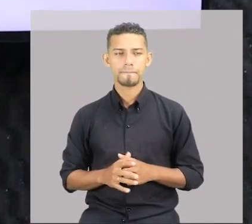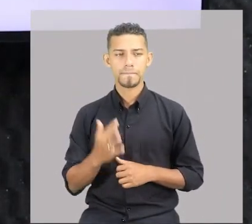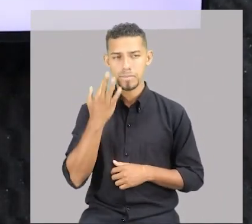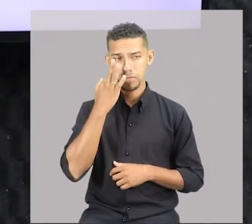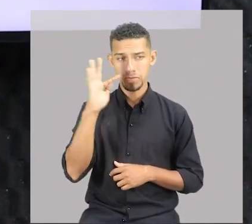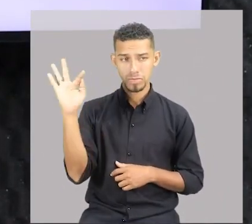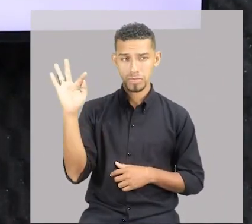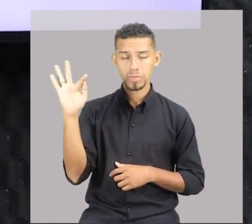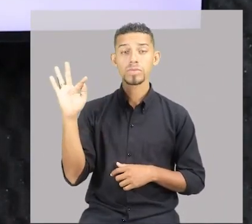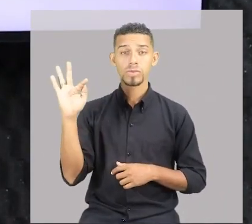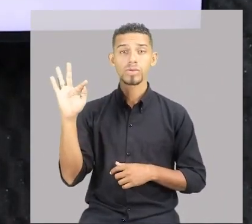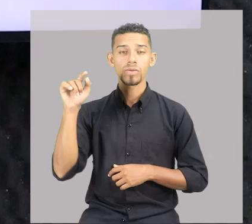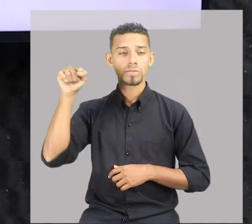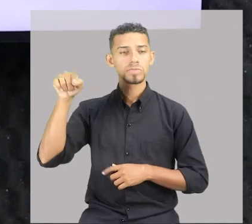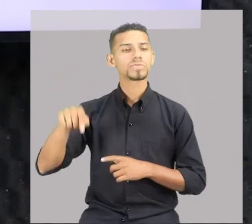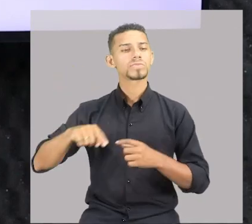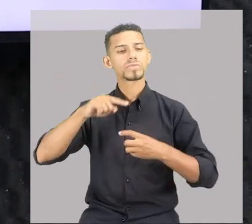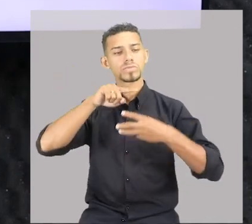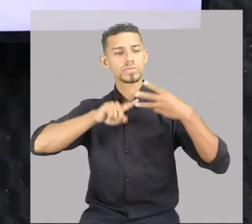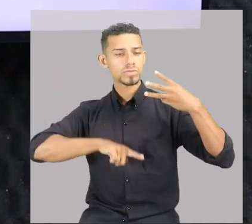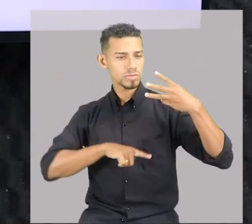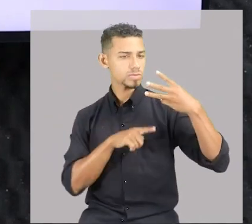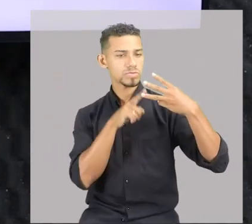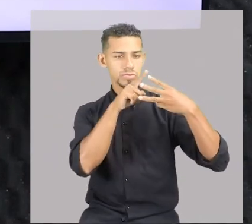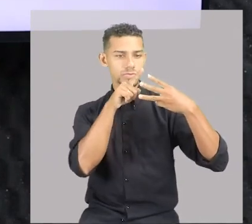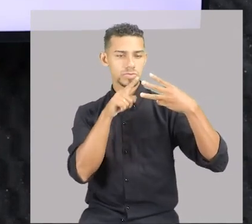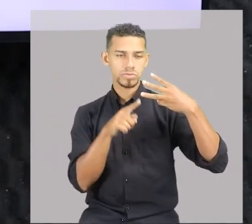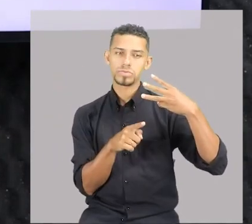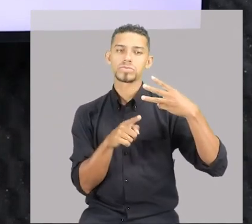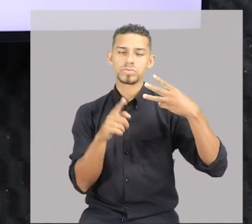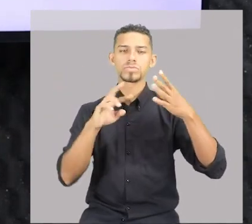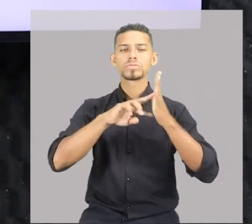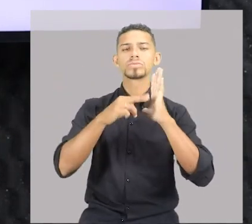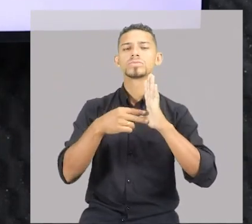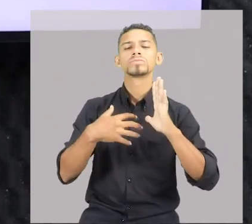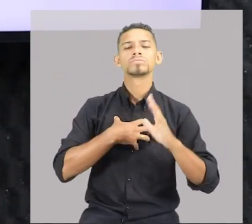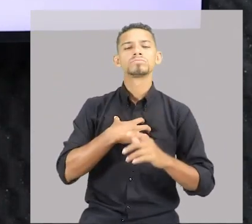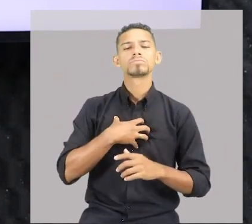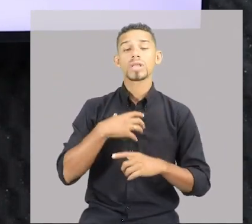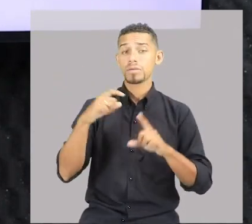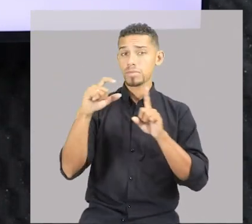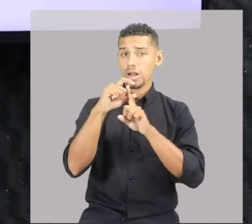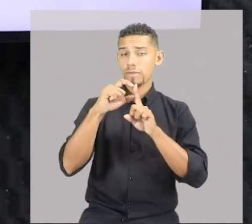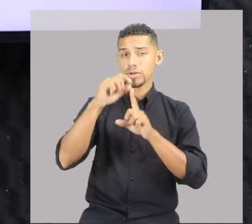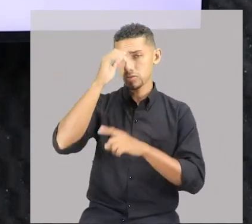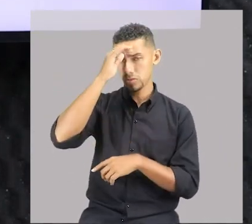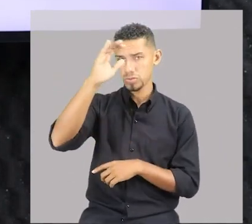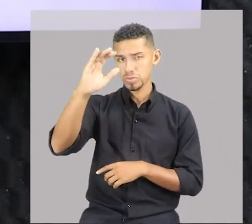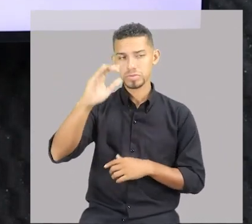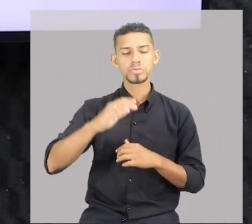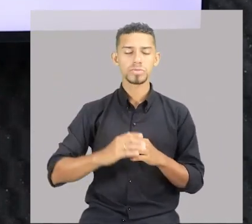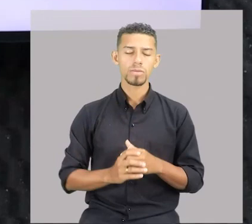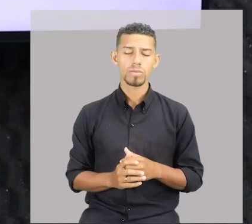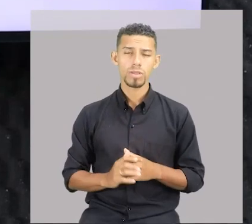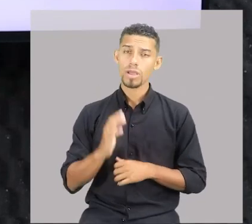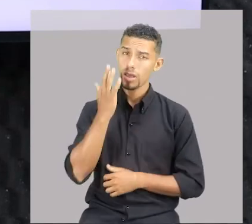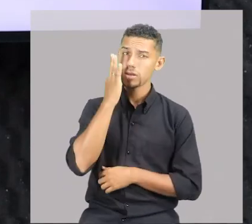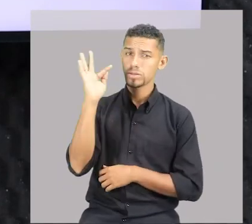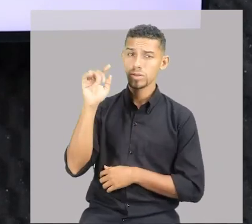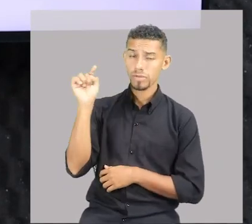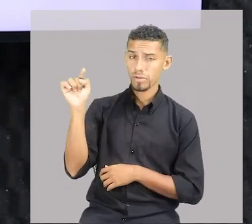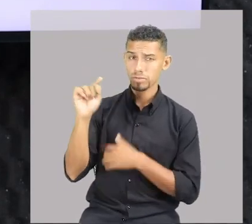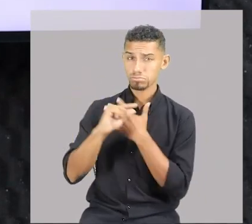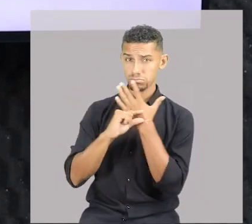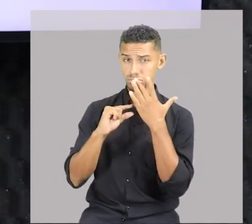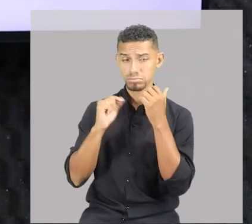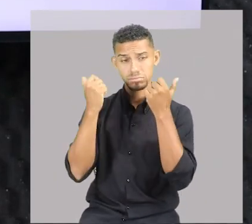francês. E os três sentidos da palavra cultura. Então esse teórico francês, o Guattari, ele elabora uma ideia